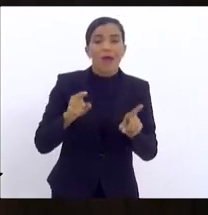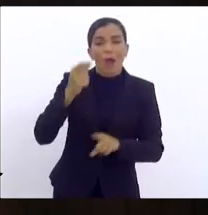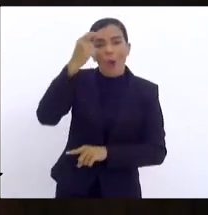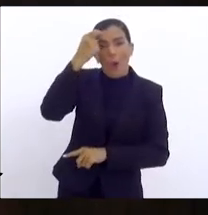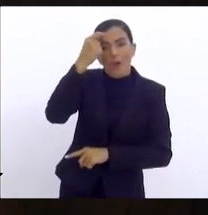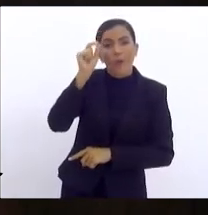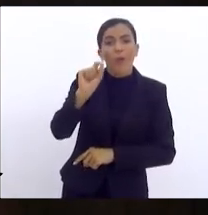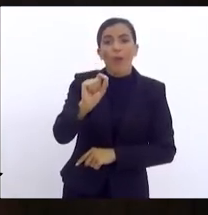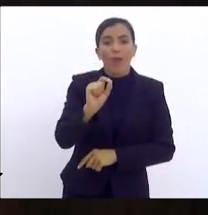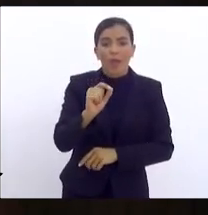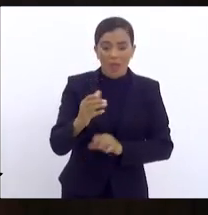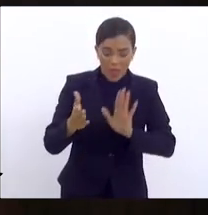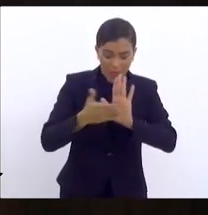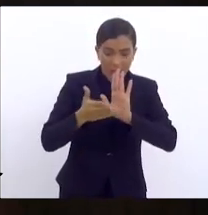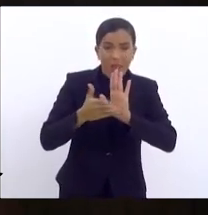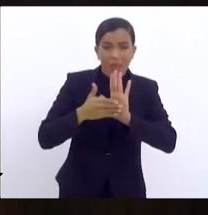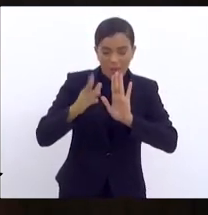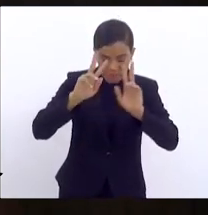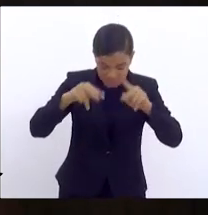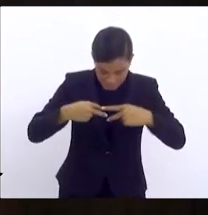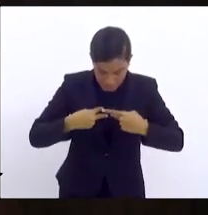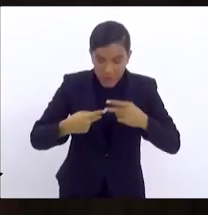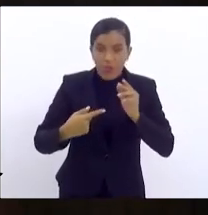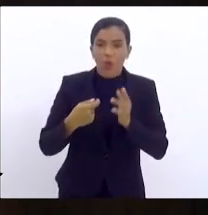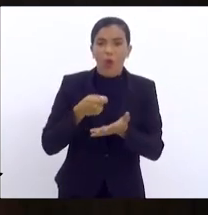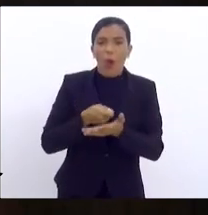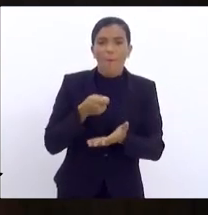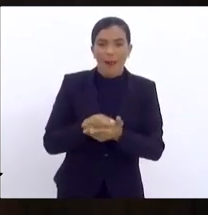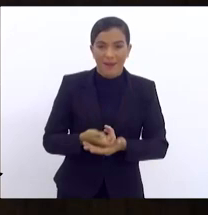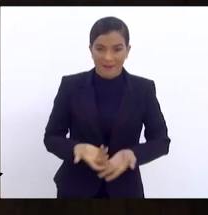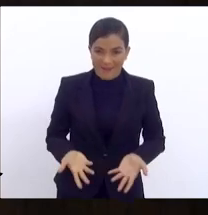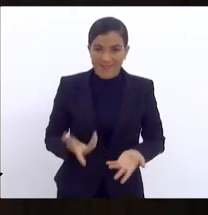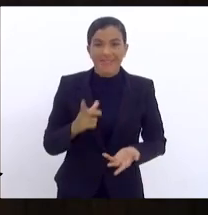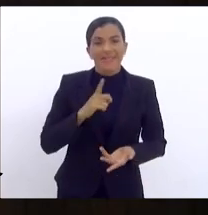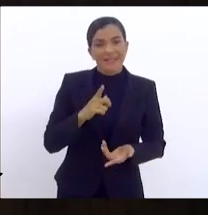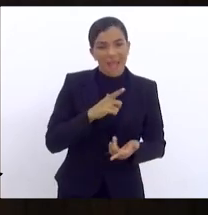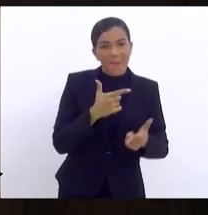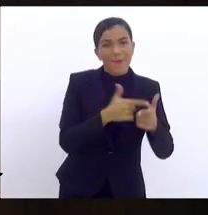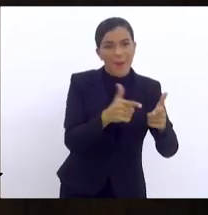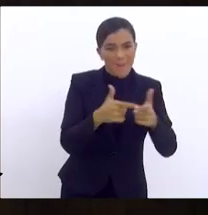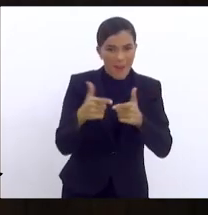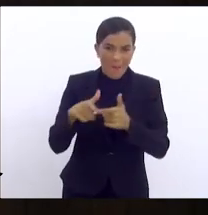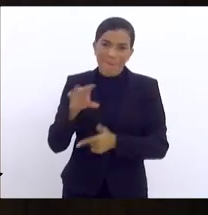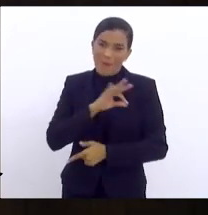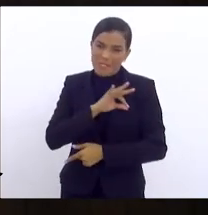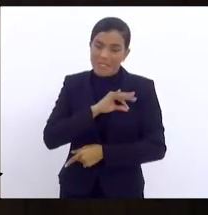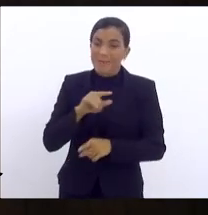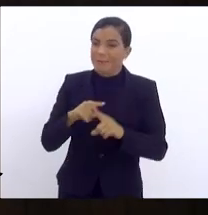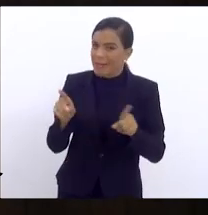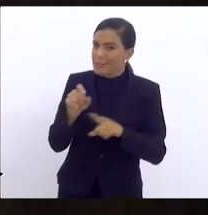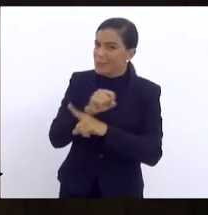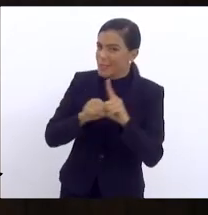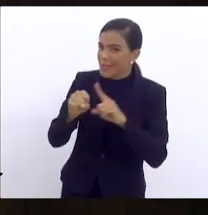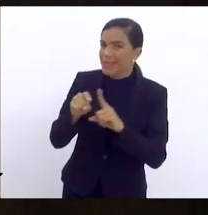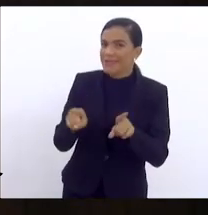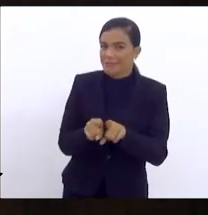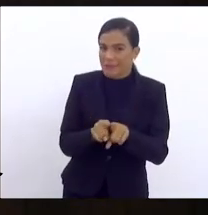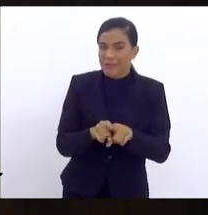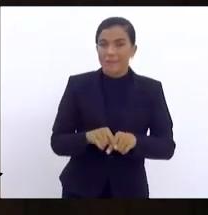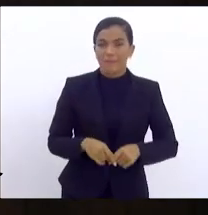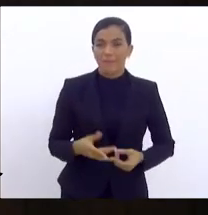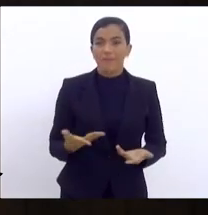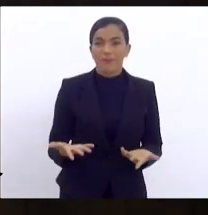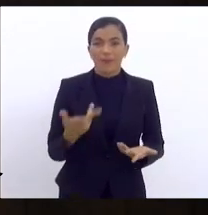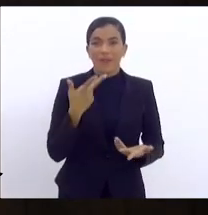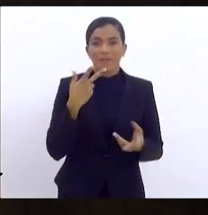de se cobrar também então debate amplo a polícia de suas flagelos tem suas dificuldades mas esse debate tem que ser nesse sentido também e com relação